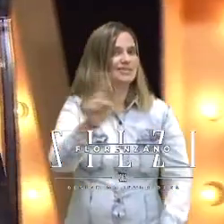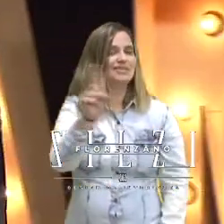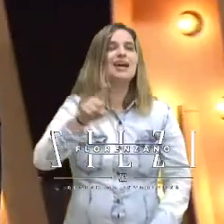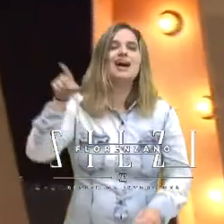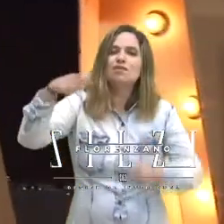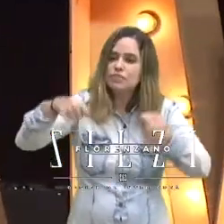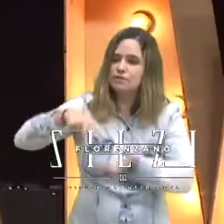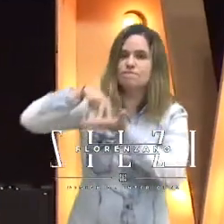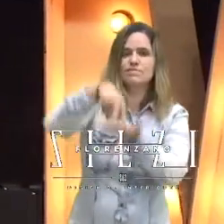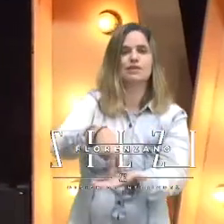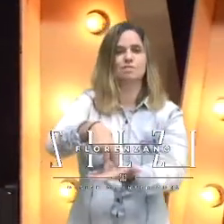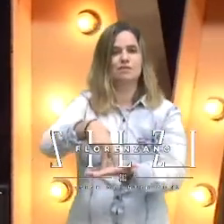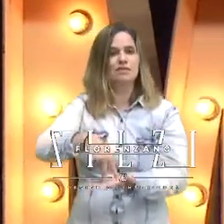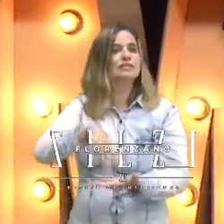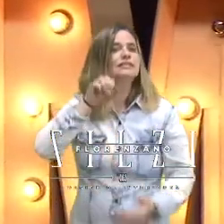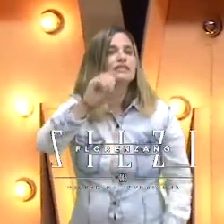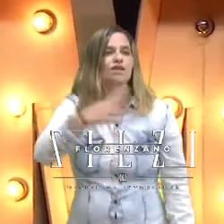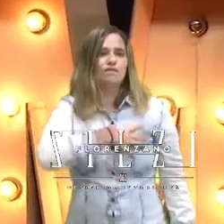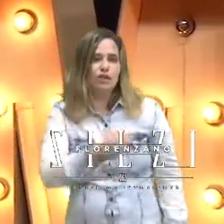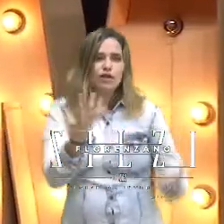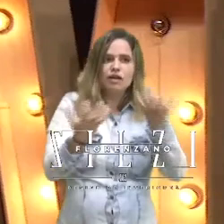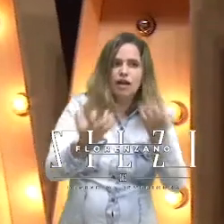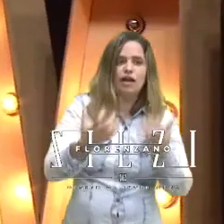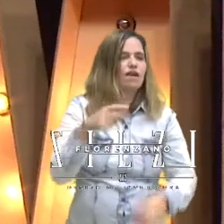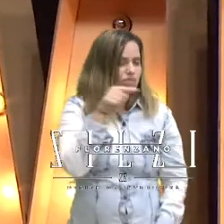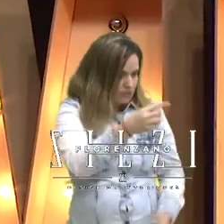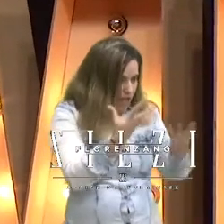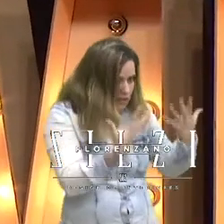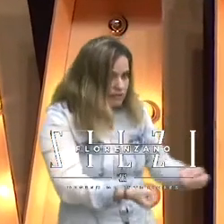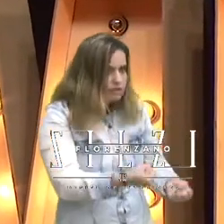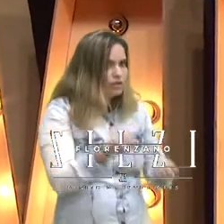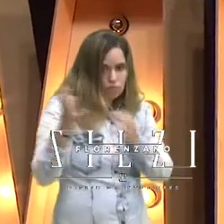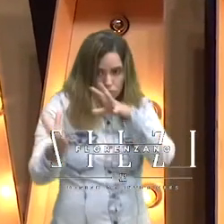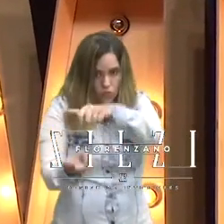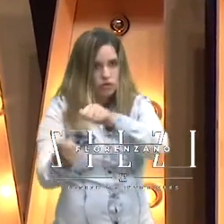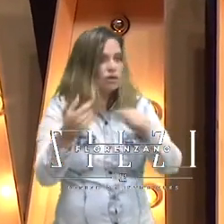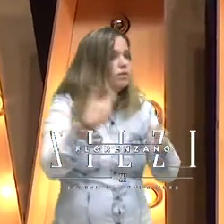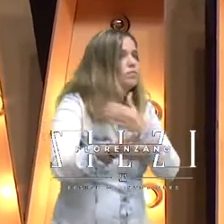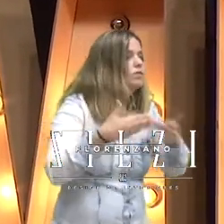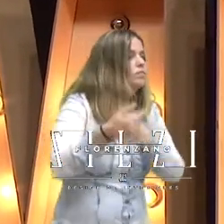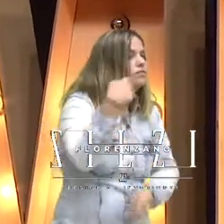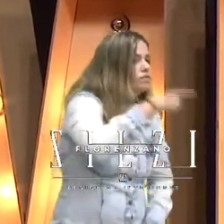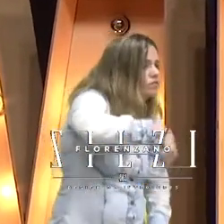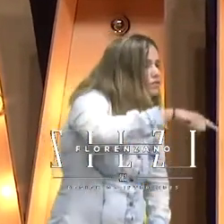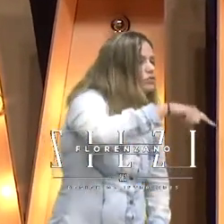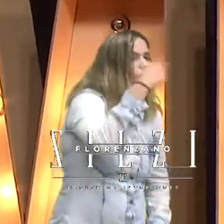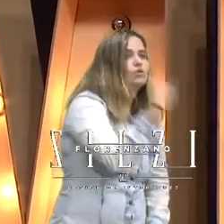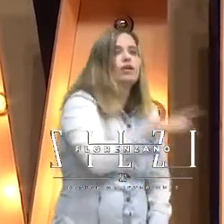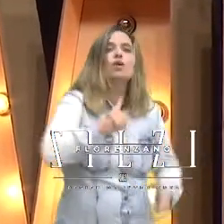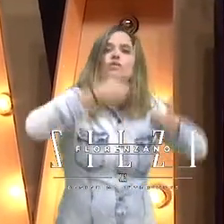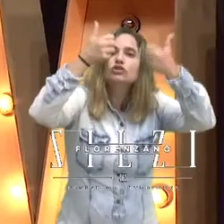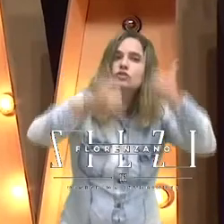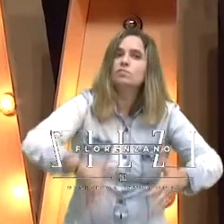Se os seus filhos quiserem ouvir o mundo, ouviram por eles mesmos, mas eles não podem dizer nunca: em casa eu não ouvi o contrário.